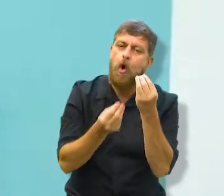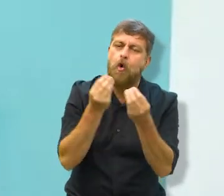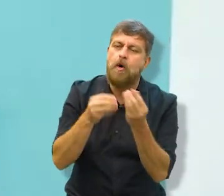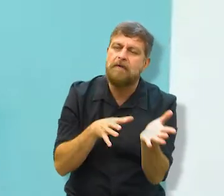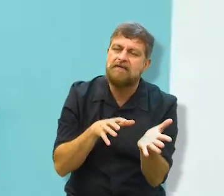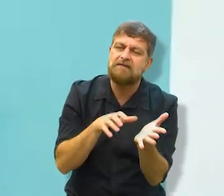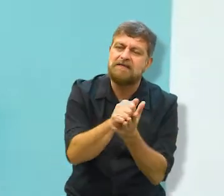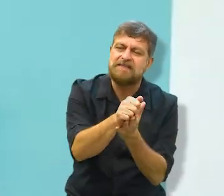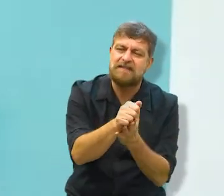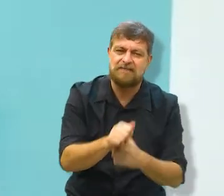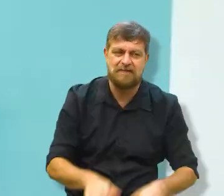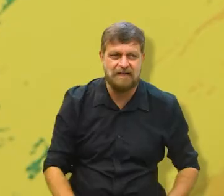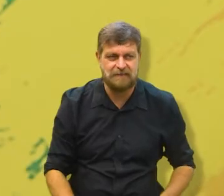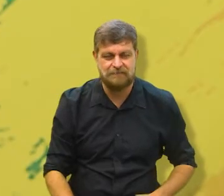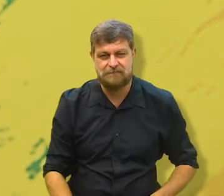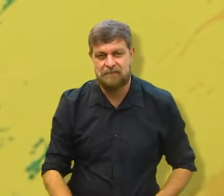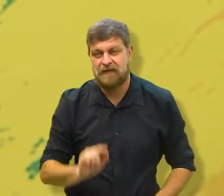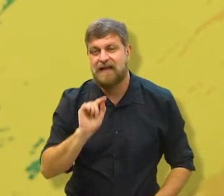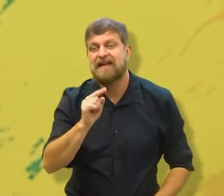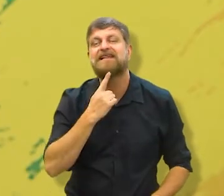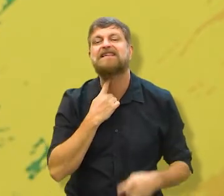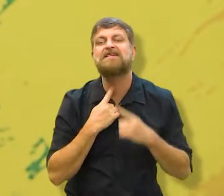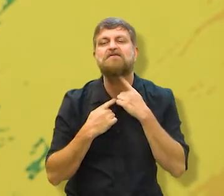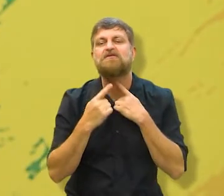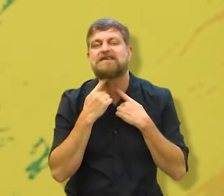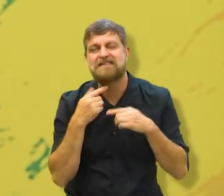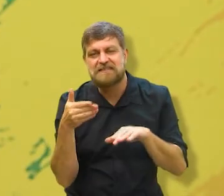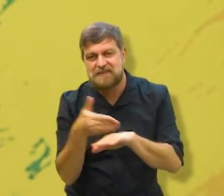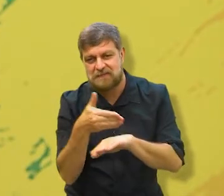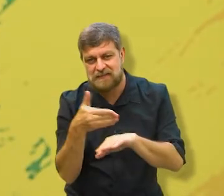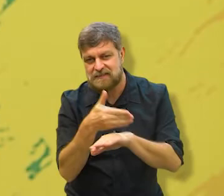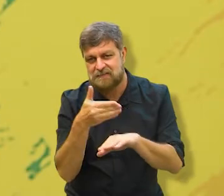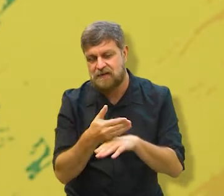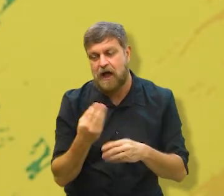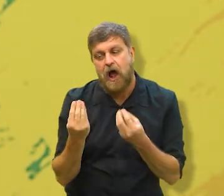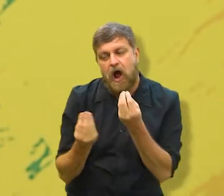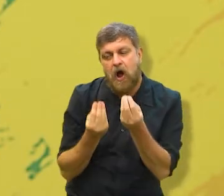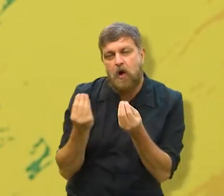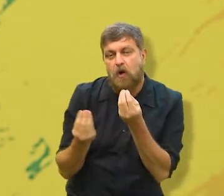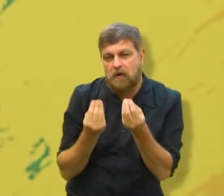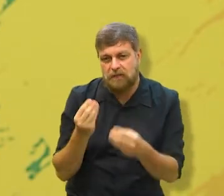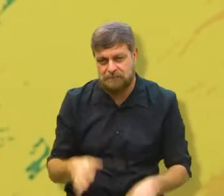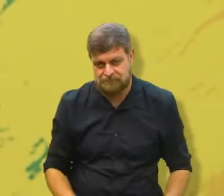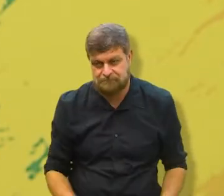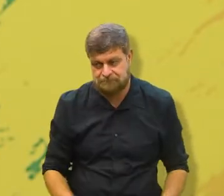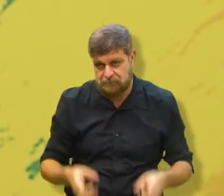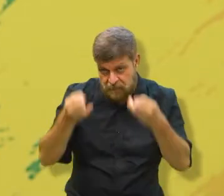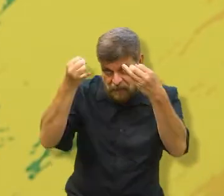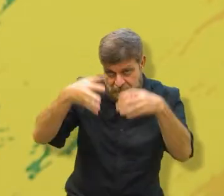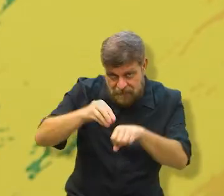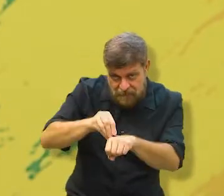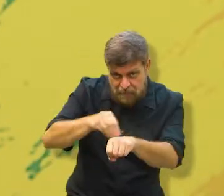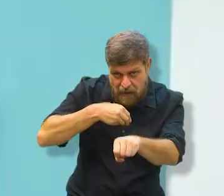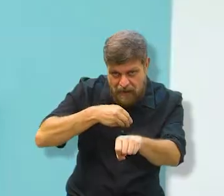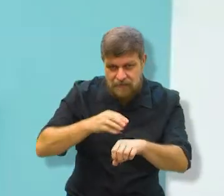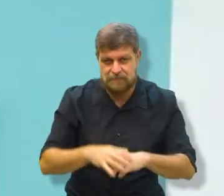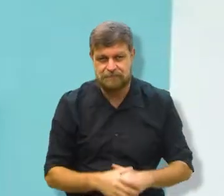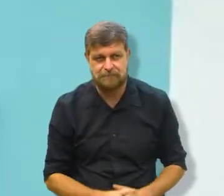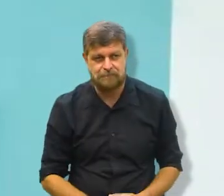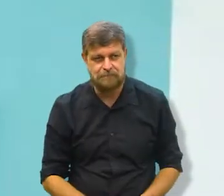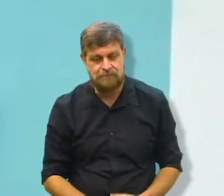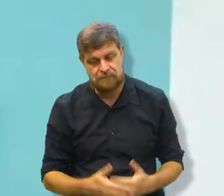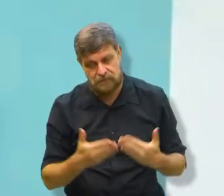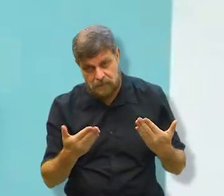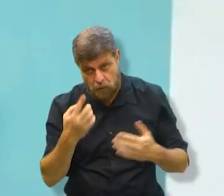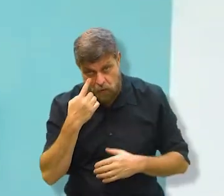para se inscrever? Não é? Quem quiser participar deve fazer exatamente o quê? Conta pra gente, Edgar.